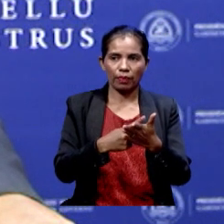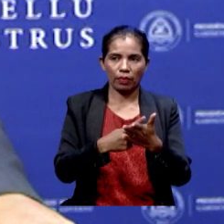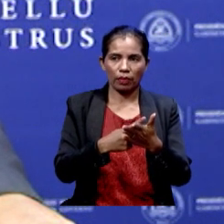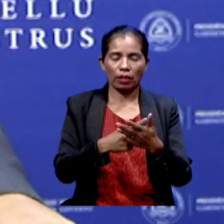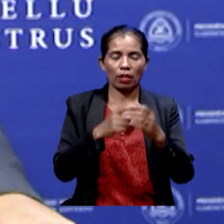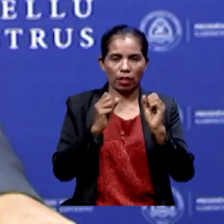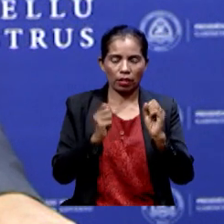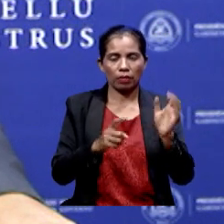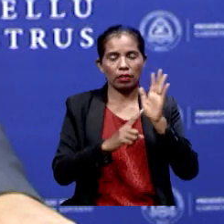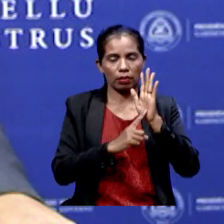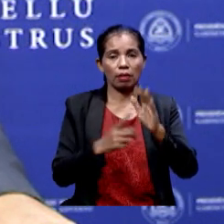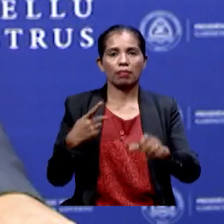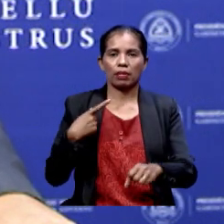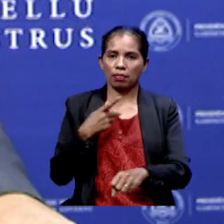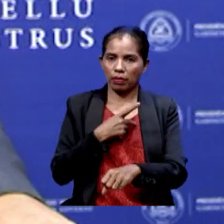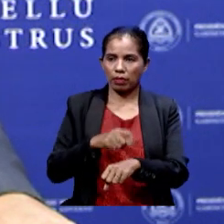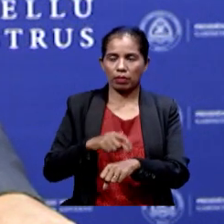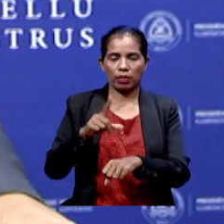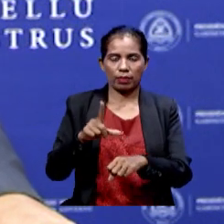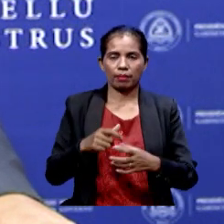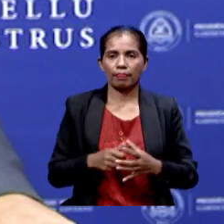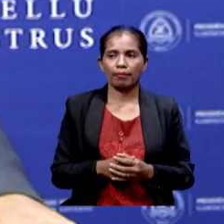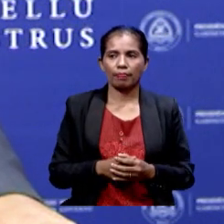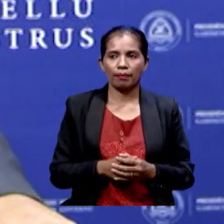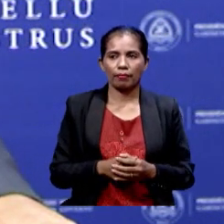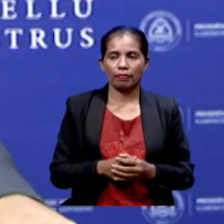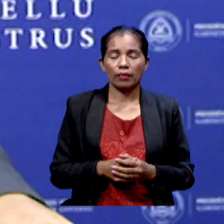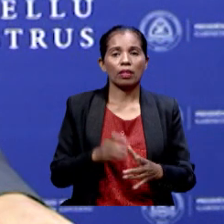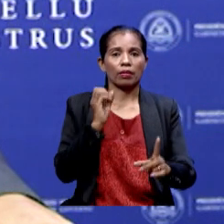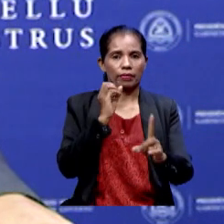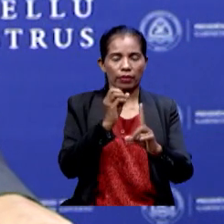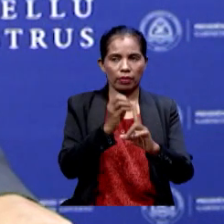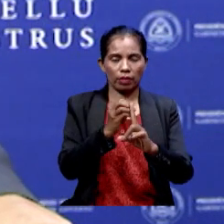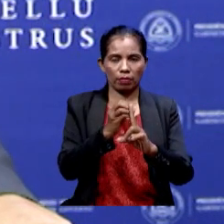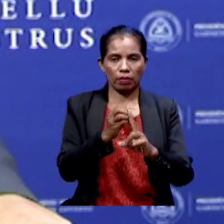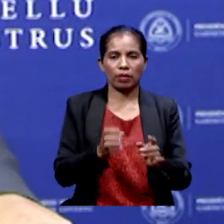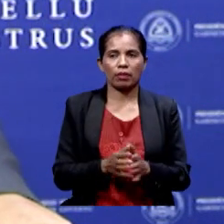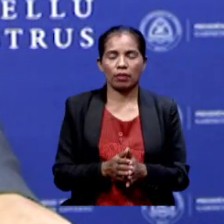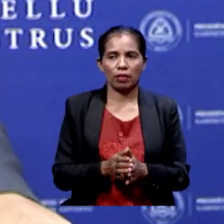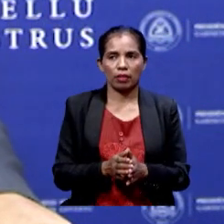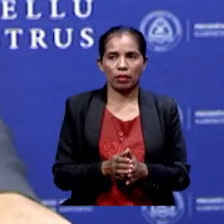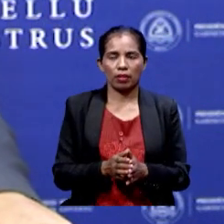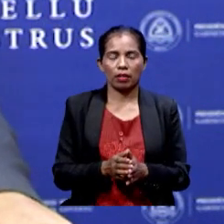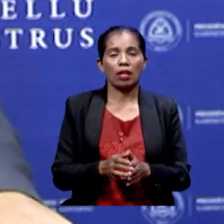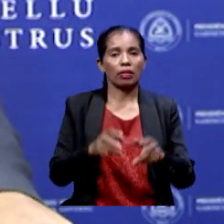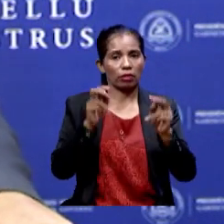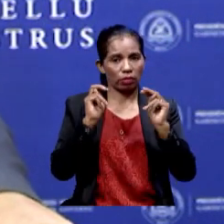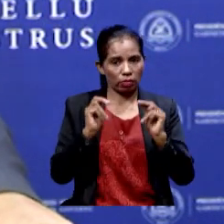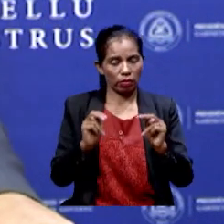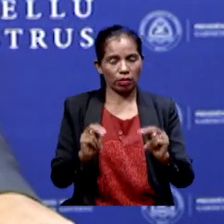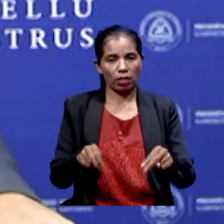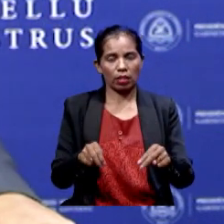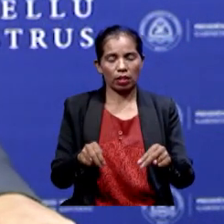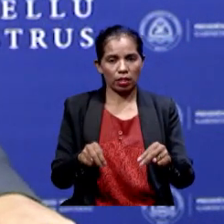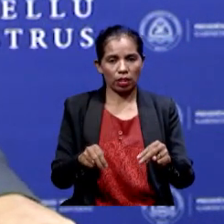autorização de ANE para o Parlamento Nacional. Nenhum objetivo maca a tu halo obrigatório